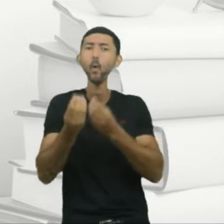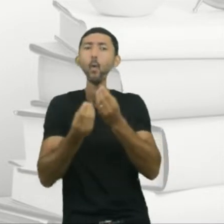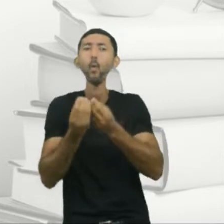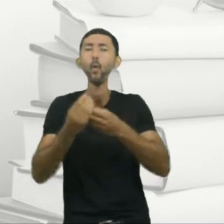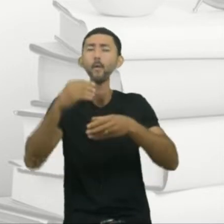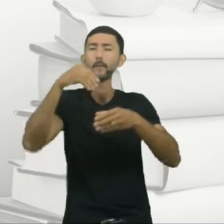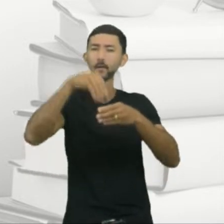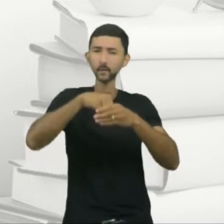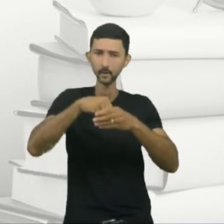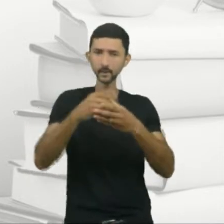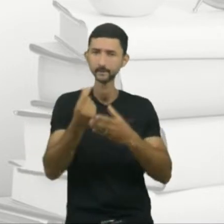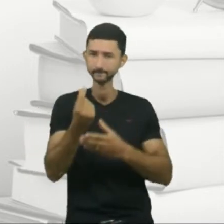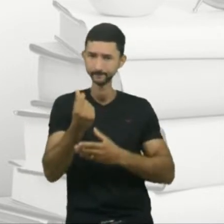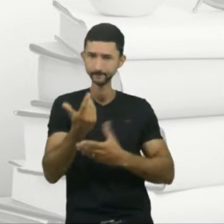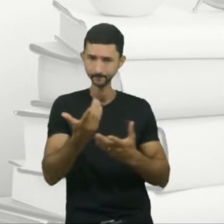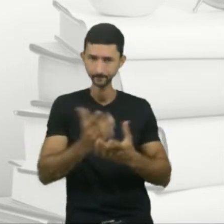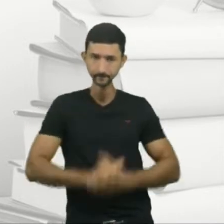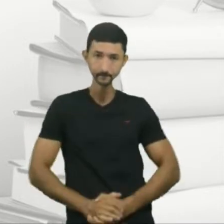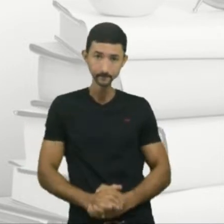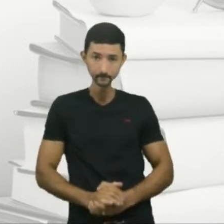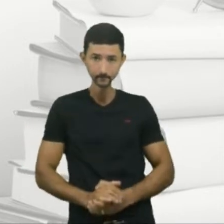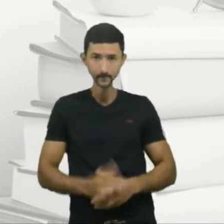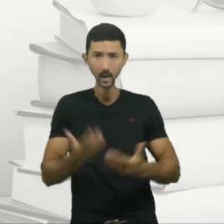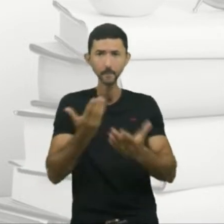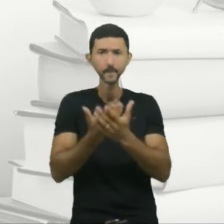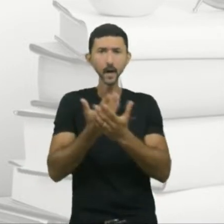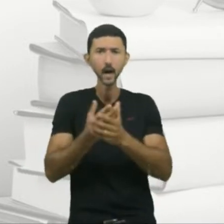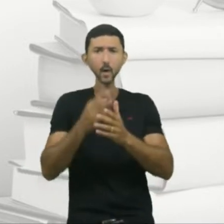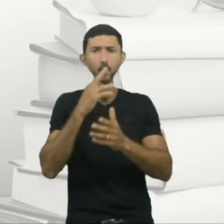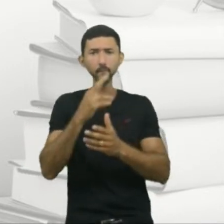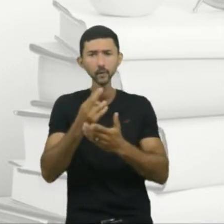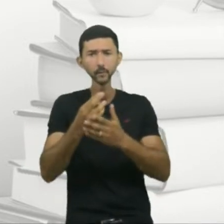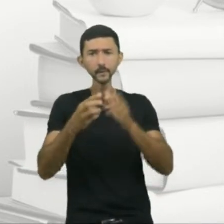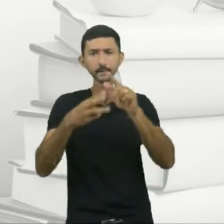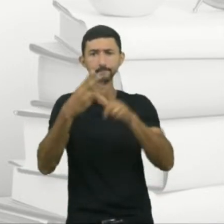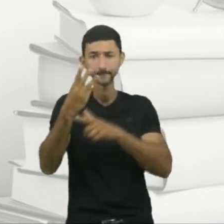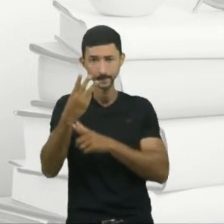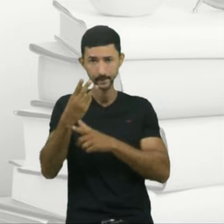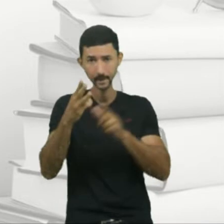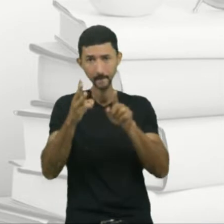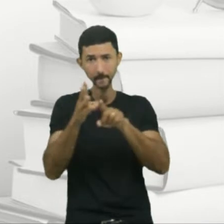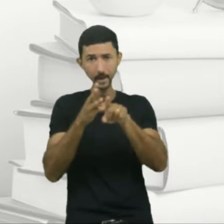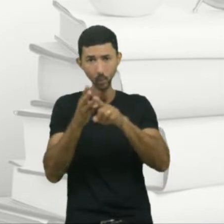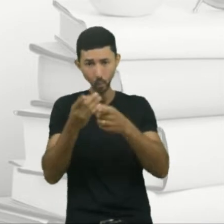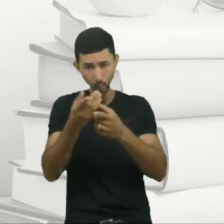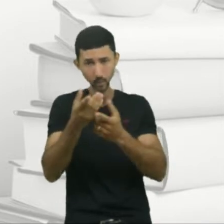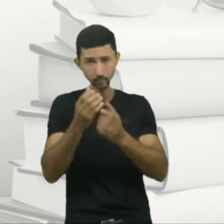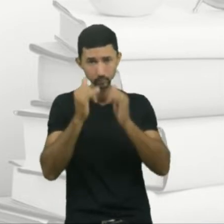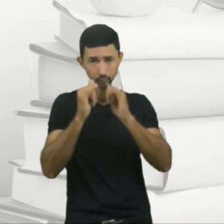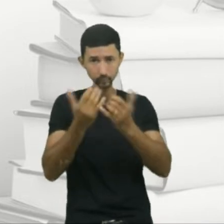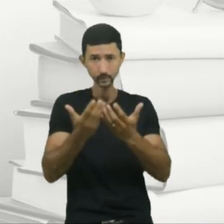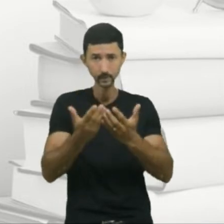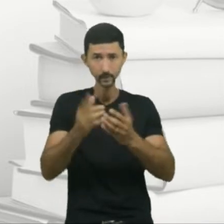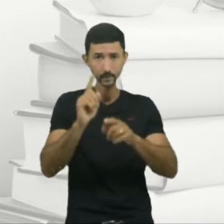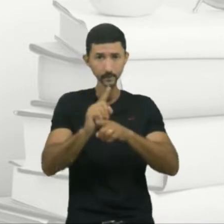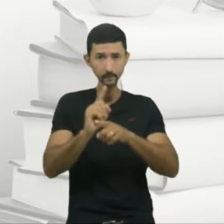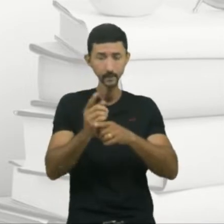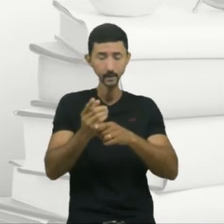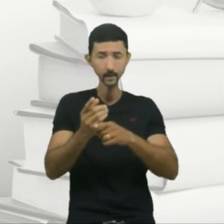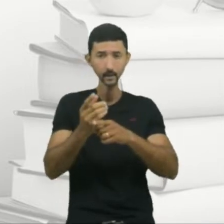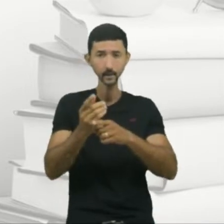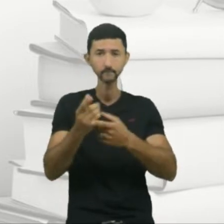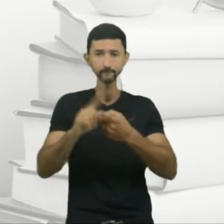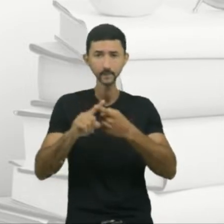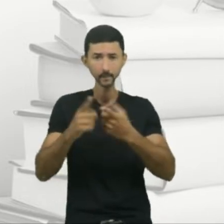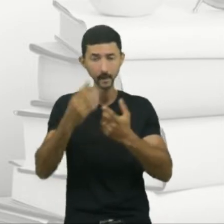poupar? Então, nesta nossa aula, eu responderei essas três perguntas para você. E eu espero que vocês possam